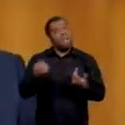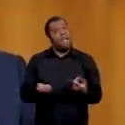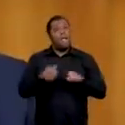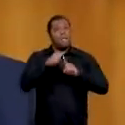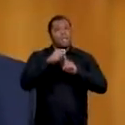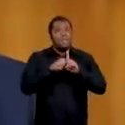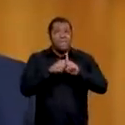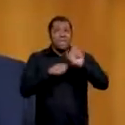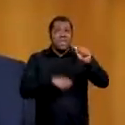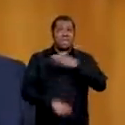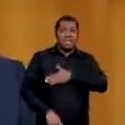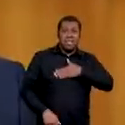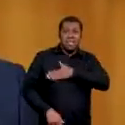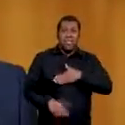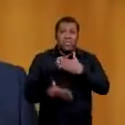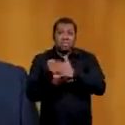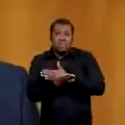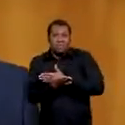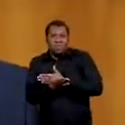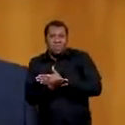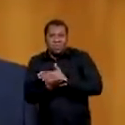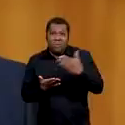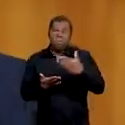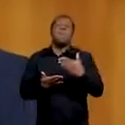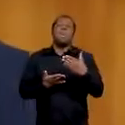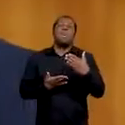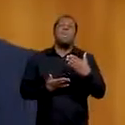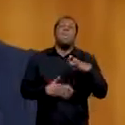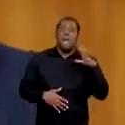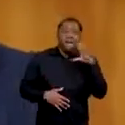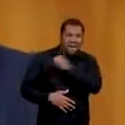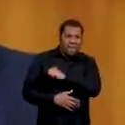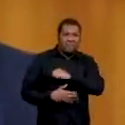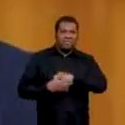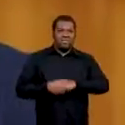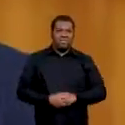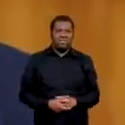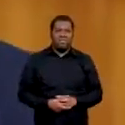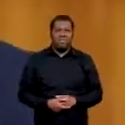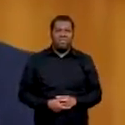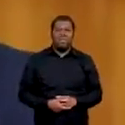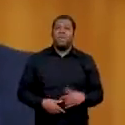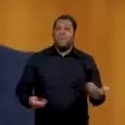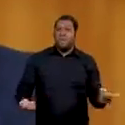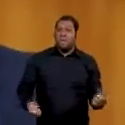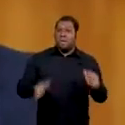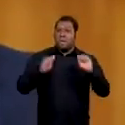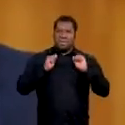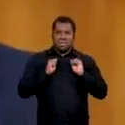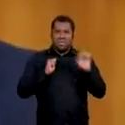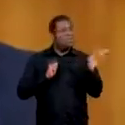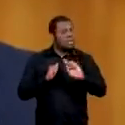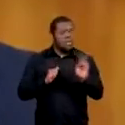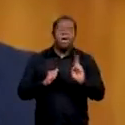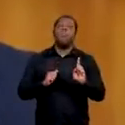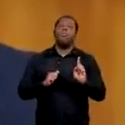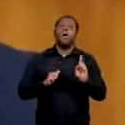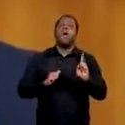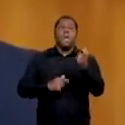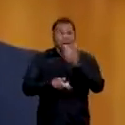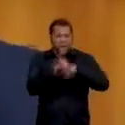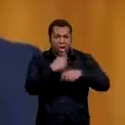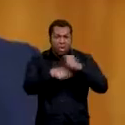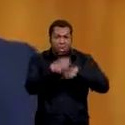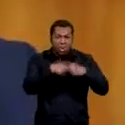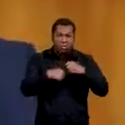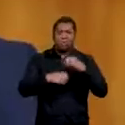com o carro a 100 por hora. Uhum. A gente não vai dar mole, não. A economia vai voltar a crescer. Eu quero falar isso